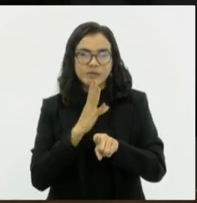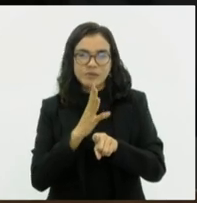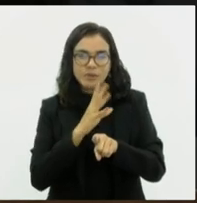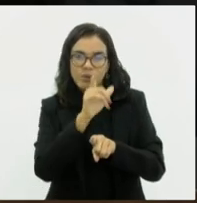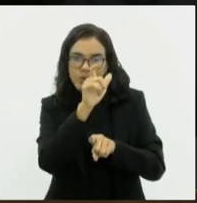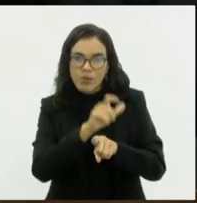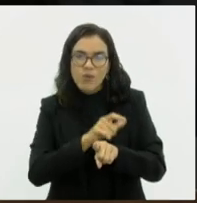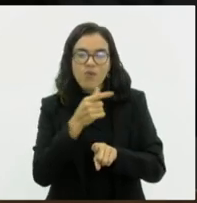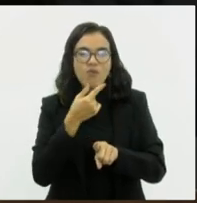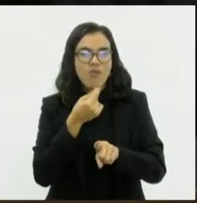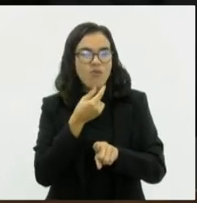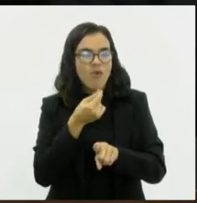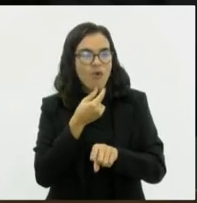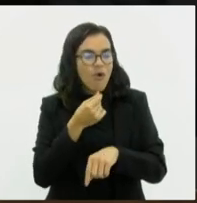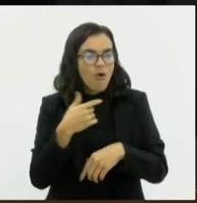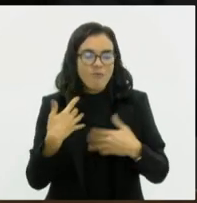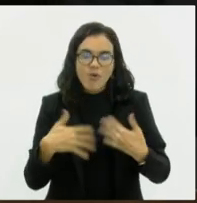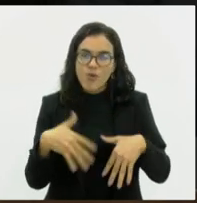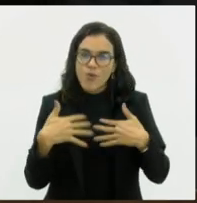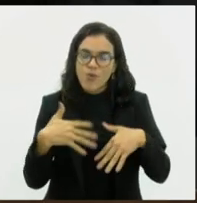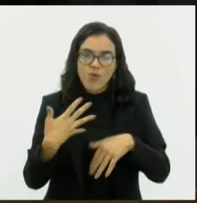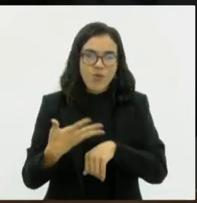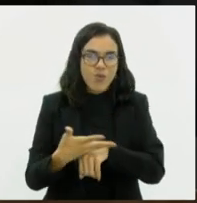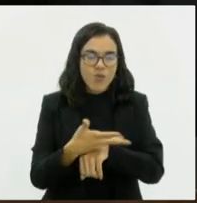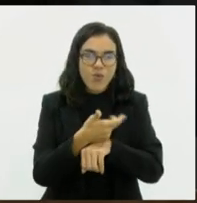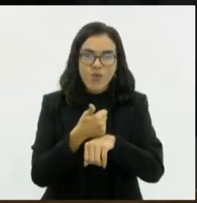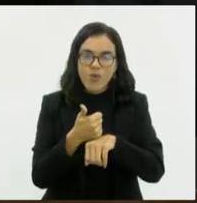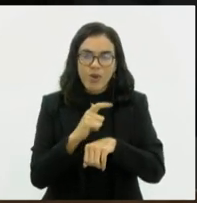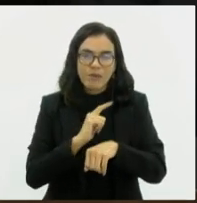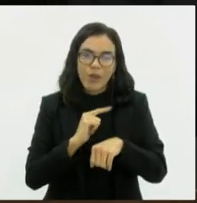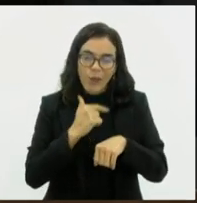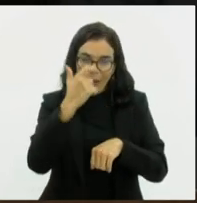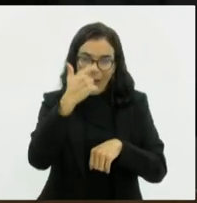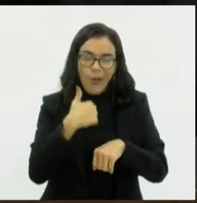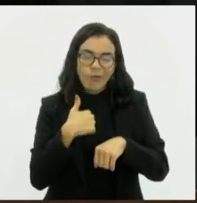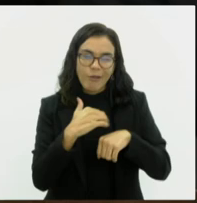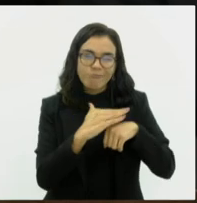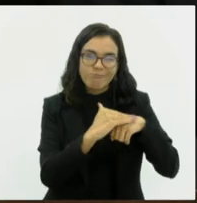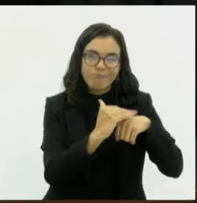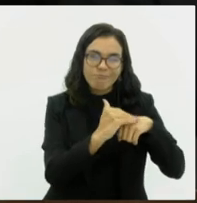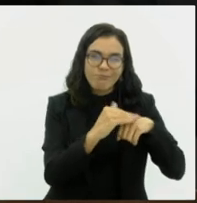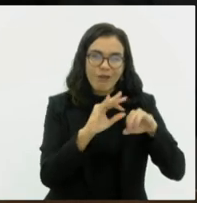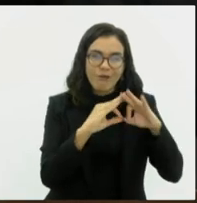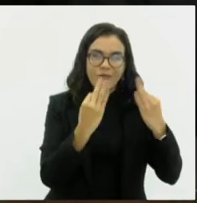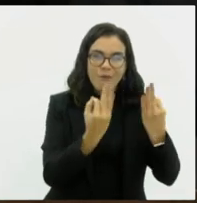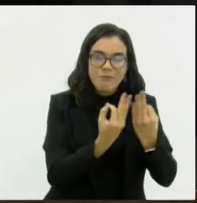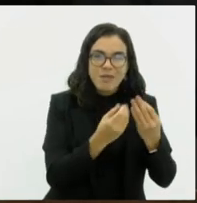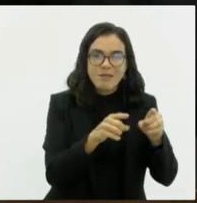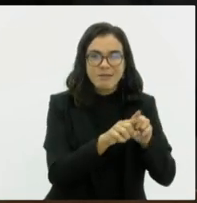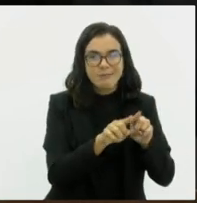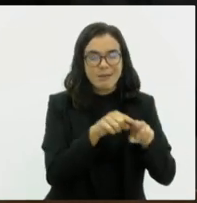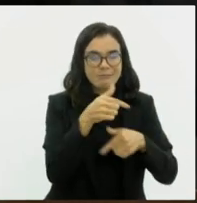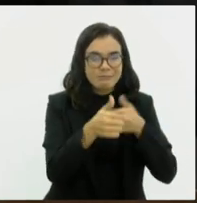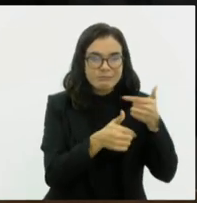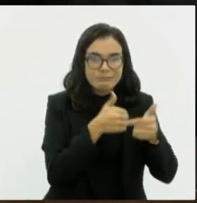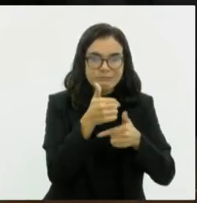homem fora da curva, um homem que tem um carinho muito especial com a família, junto, uma dedicação muito